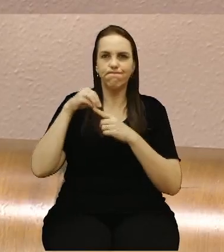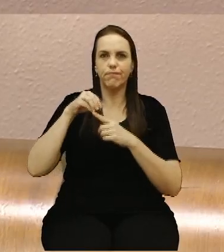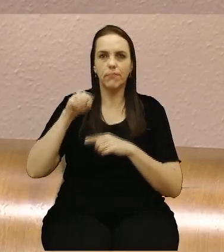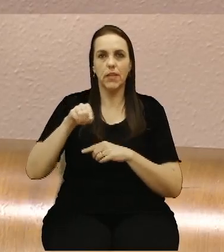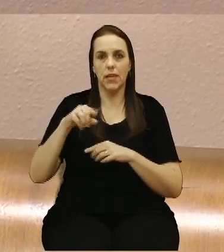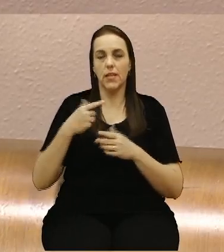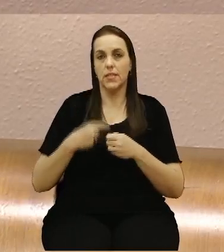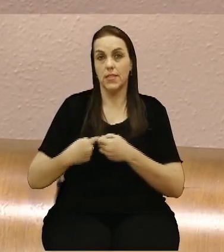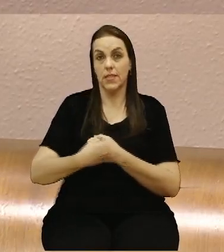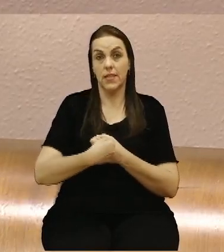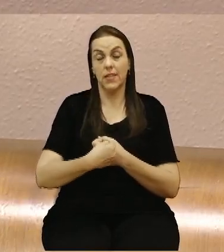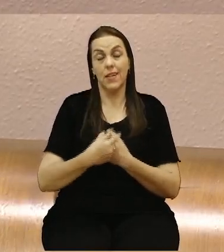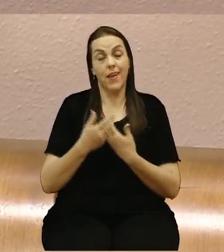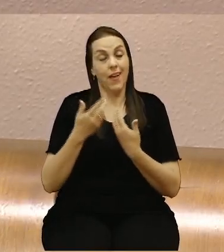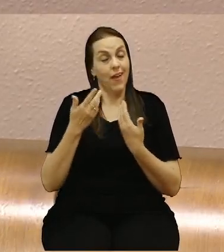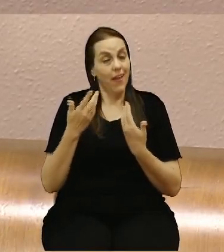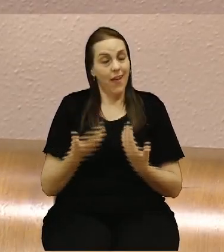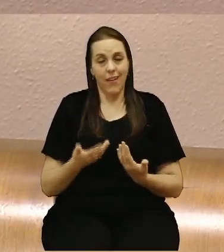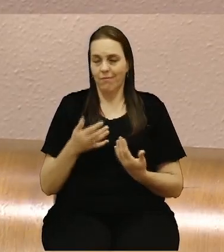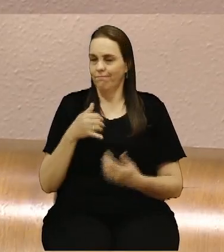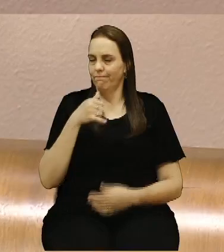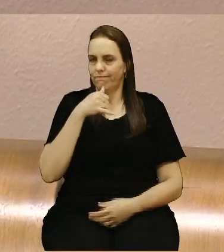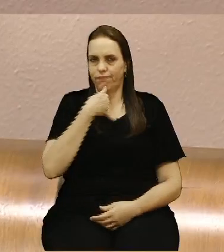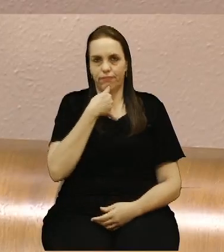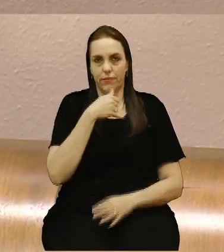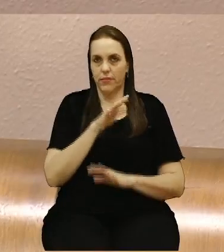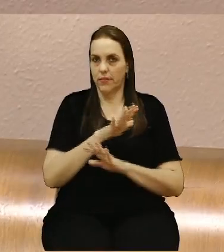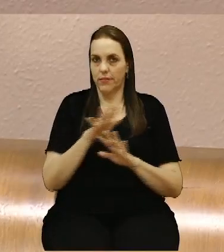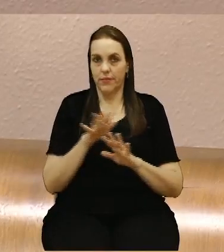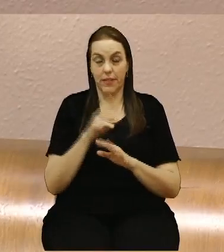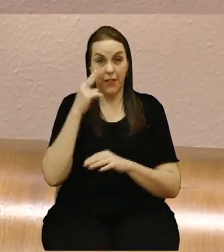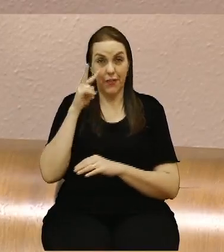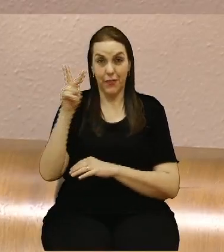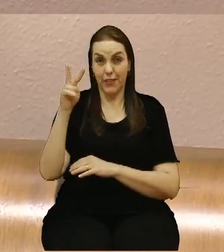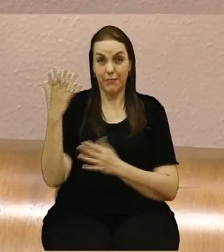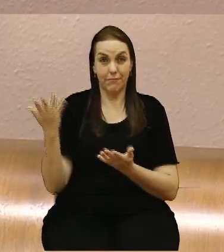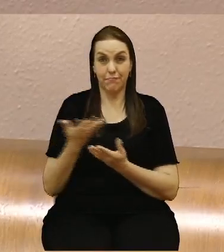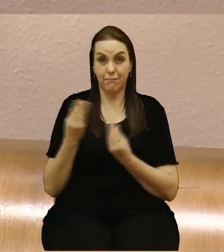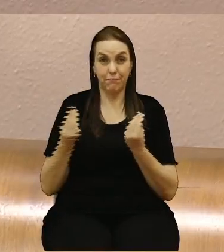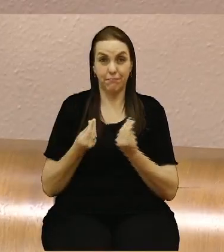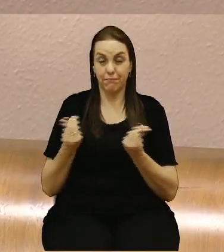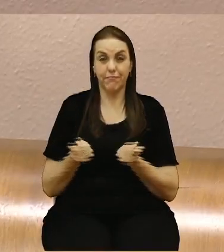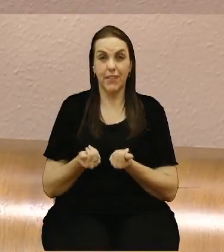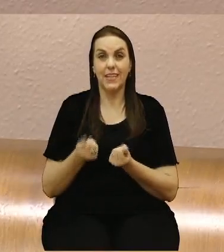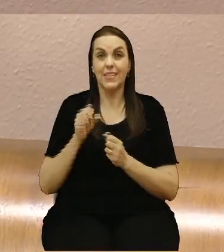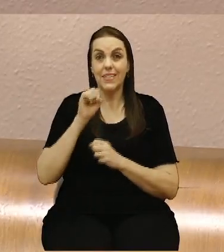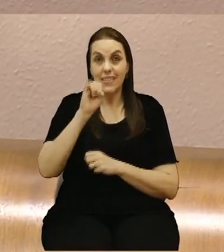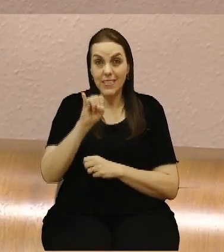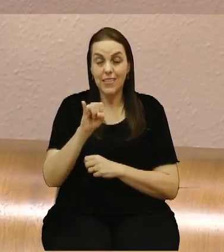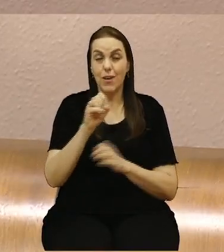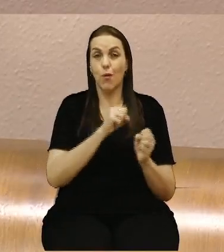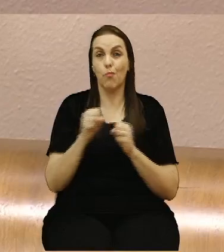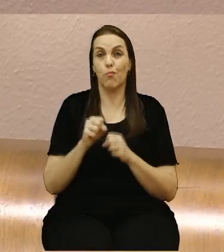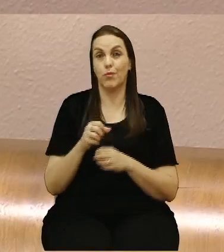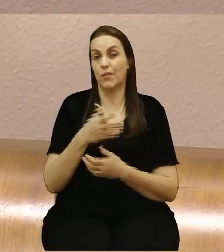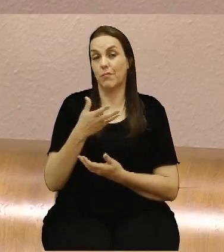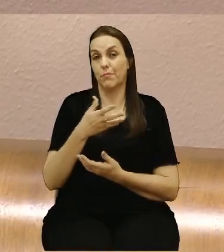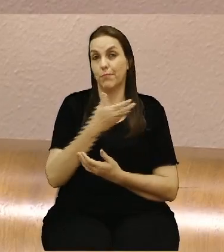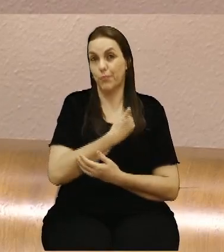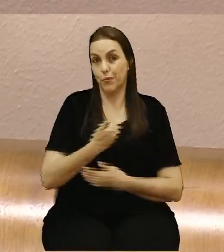causa... É lamentável a gente ver esse tipo de cena. Então, se o poder público faz um trabalho